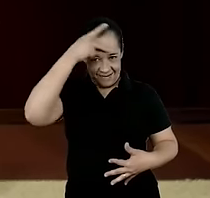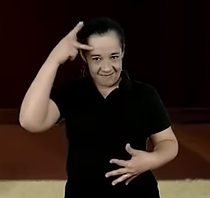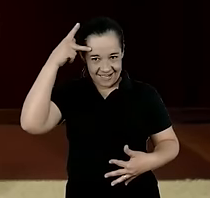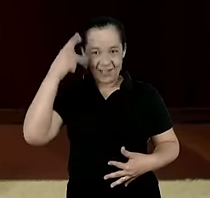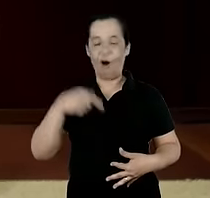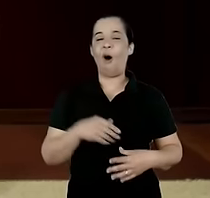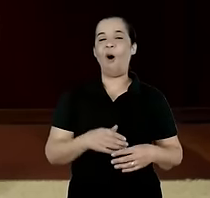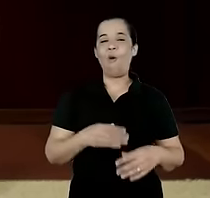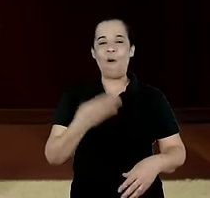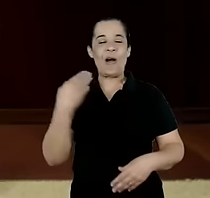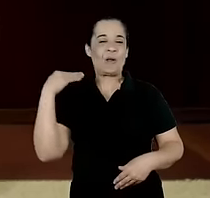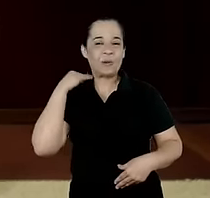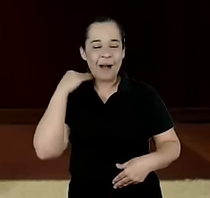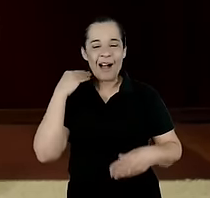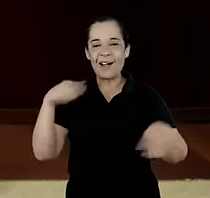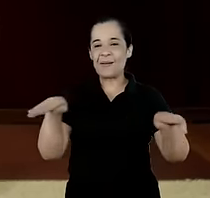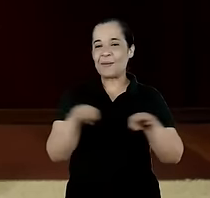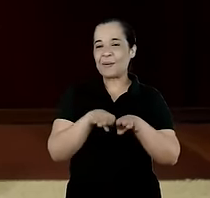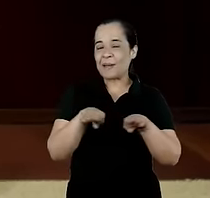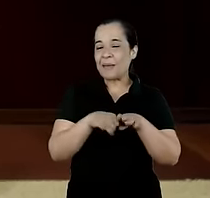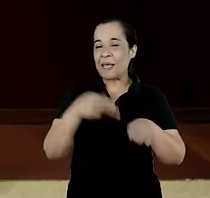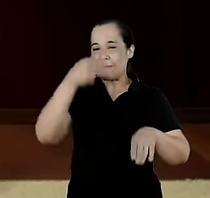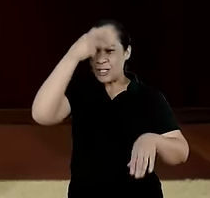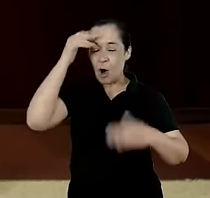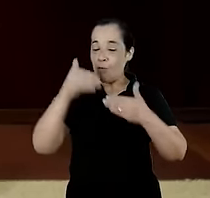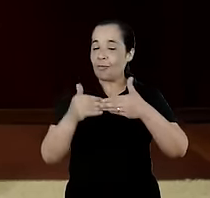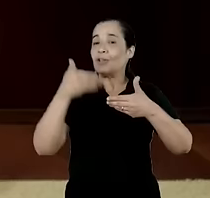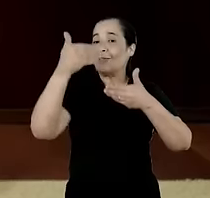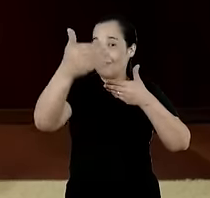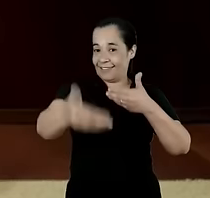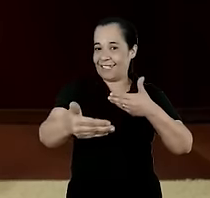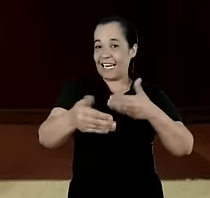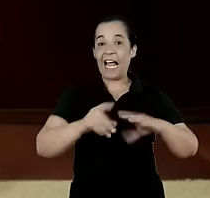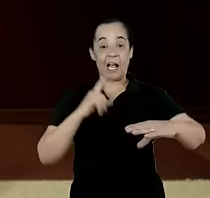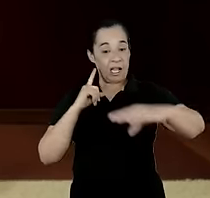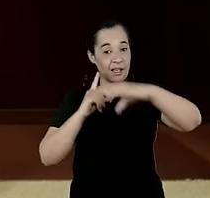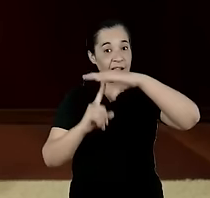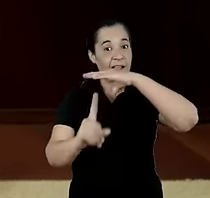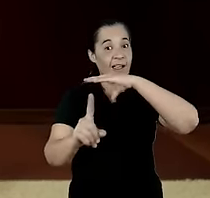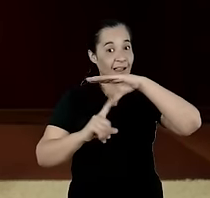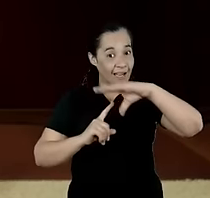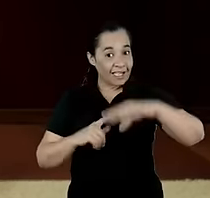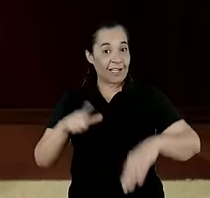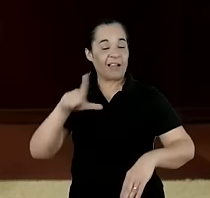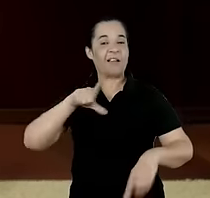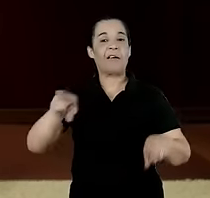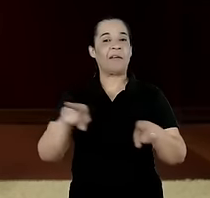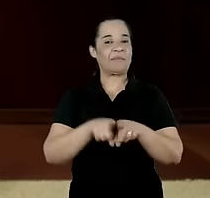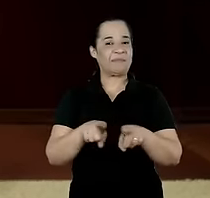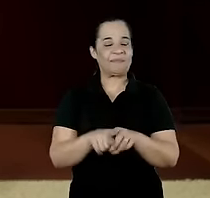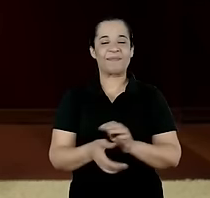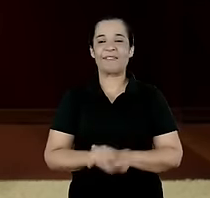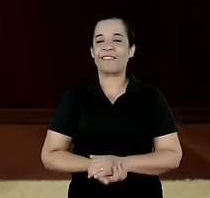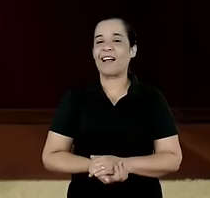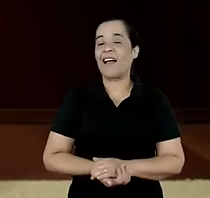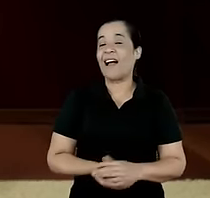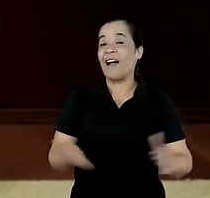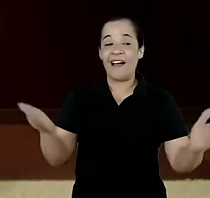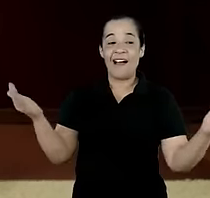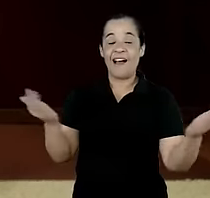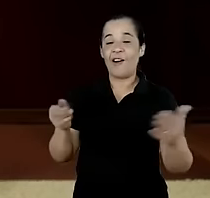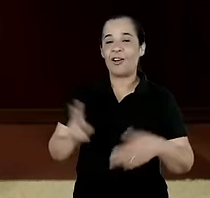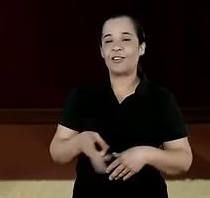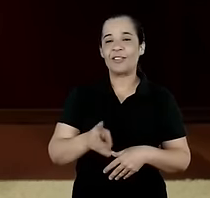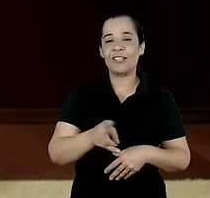pessoal de fora assim muito rico clientes exatamente muito rico na sequência a gente teve o Roberto Campos